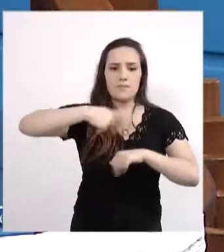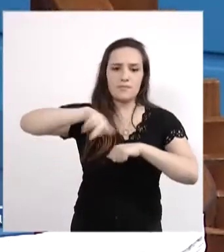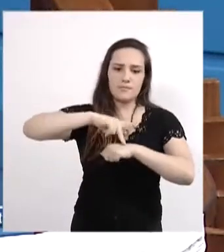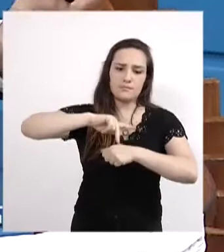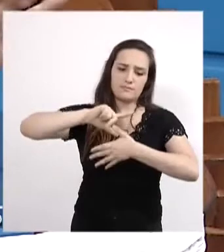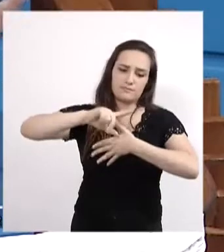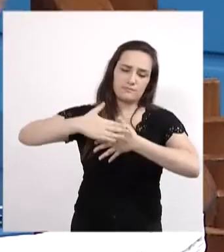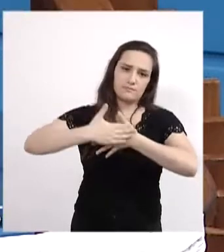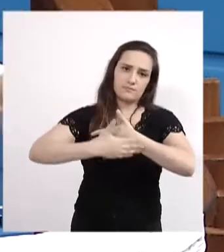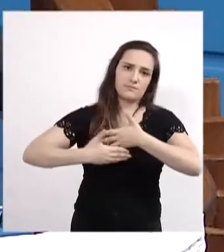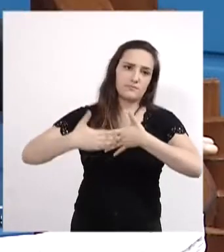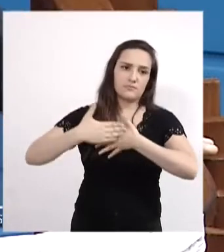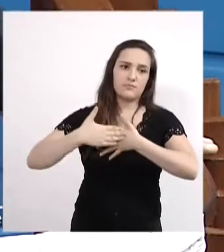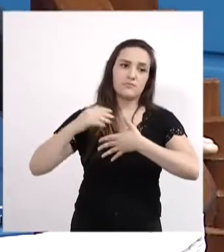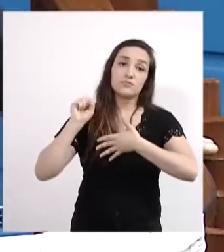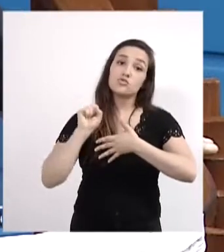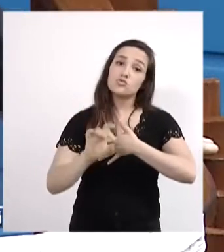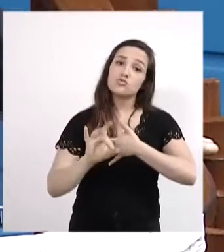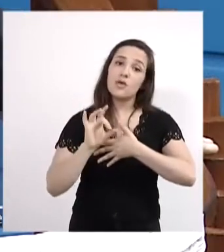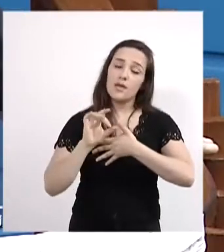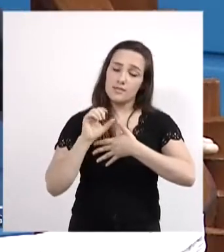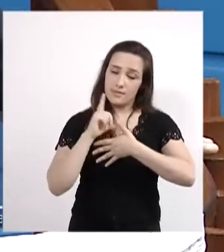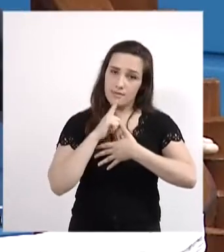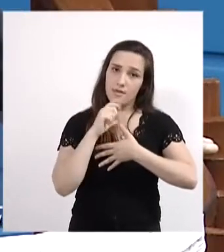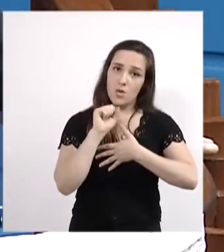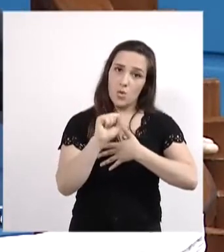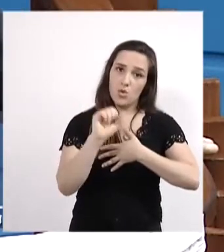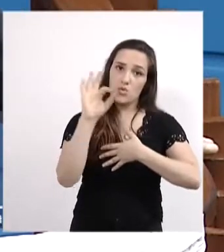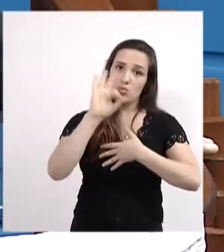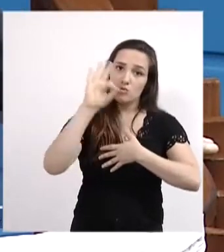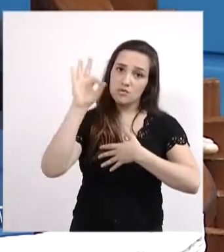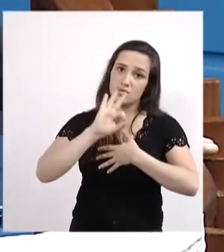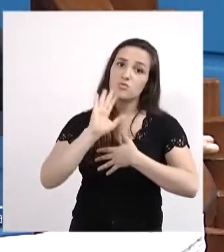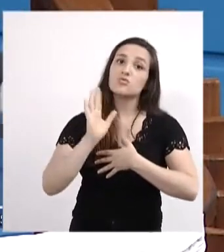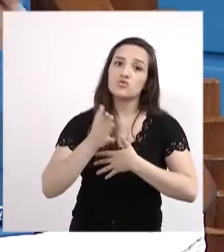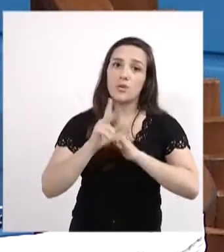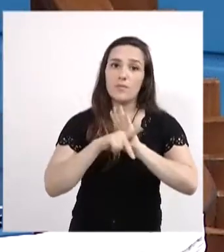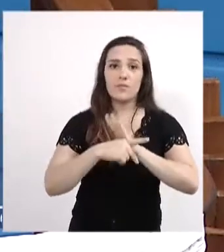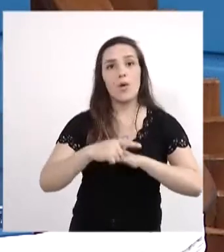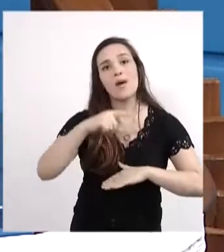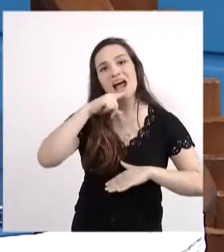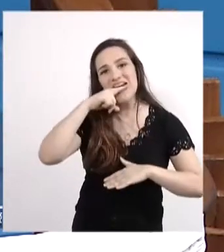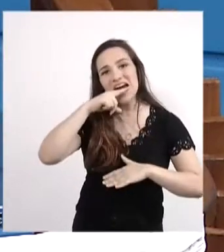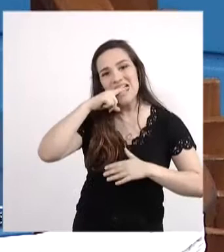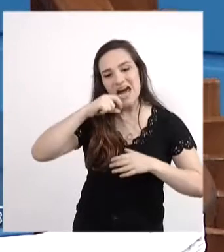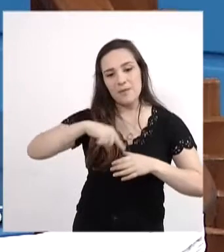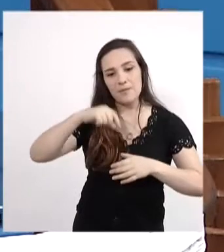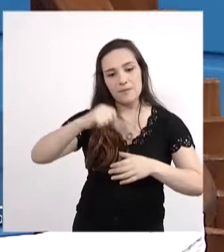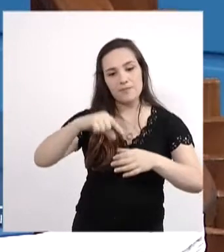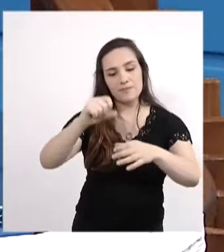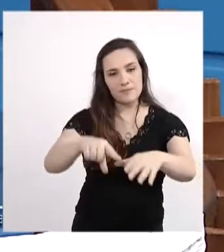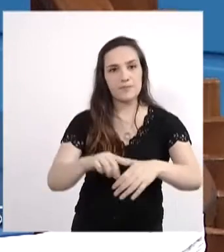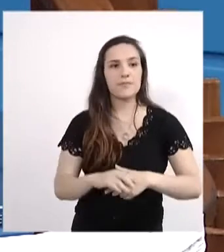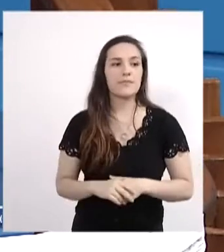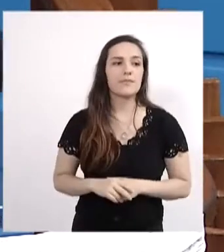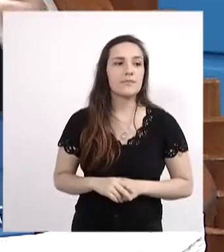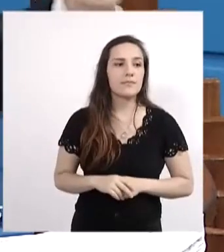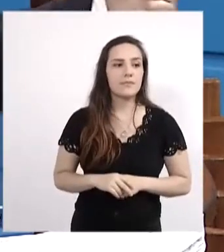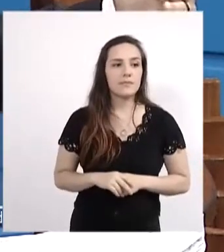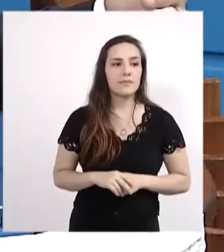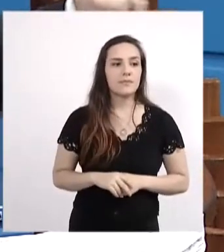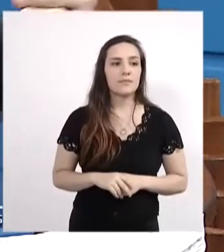como apropriada para o plantio da cana-de-açúcar. Sabe o que isso significa? Que